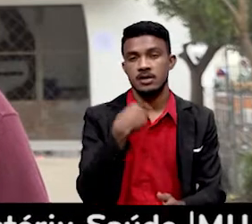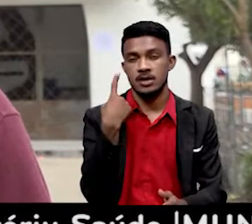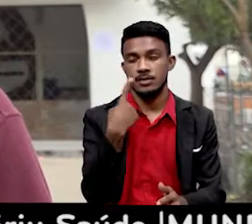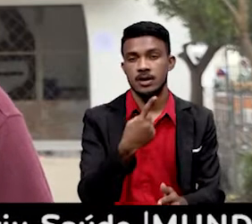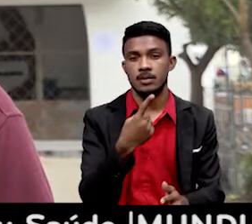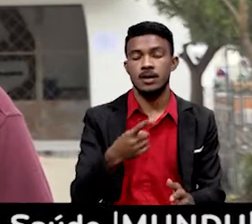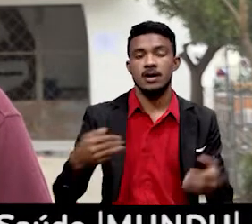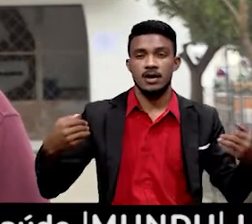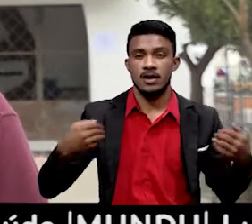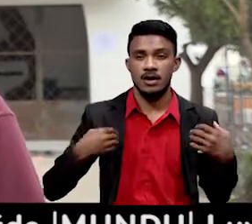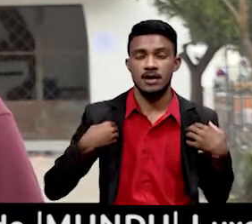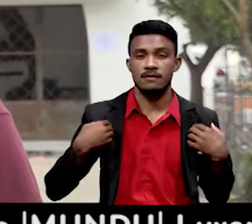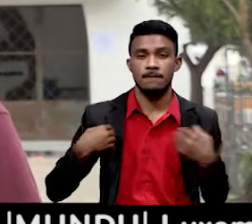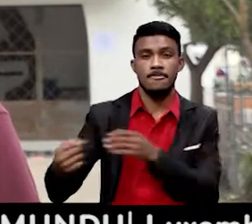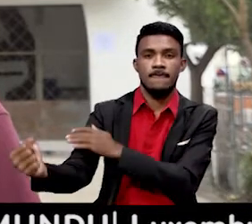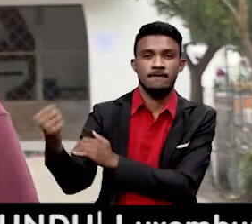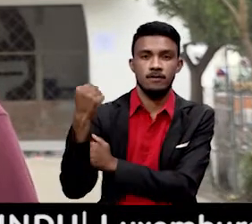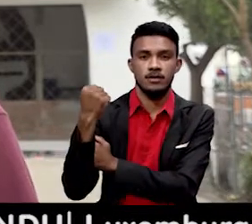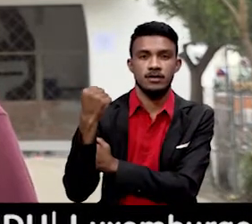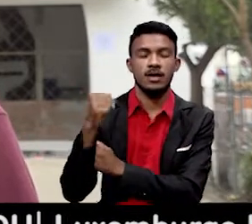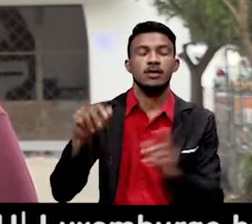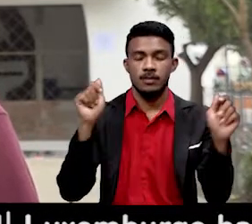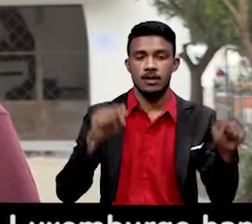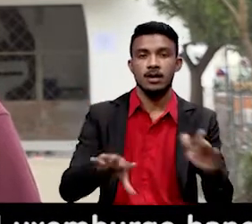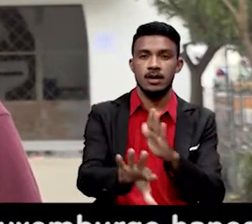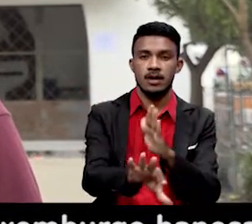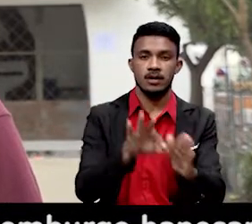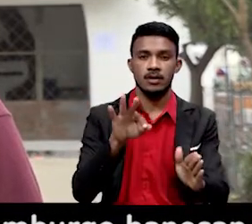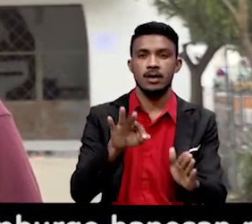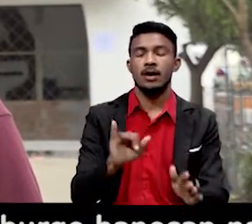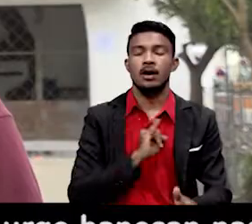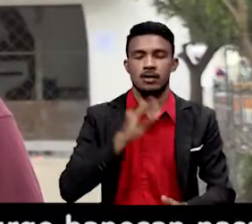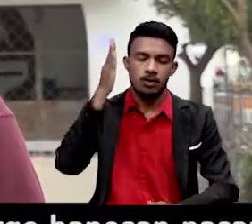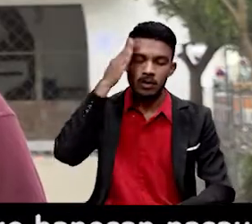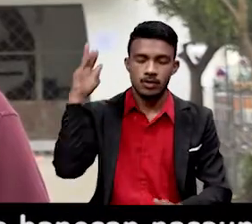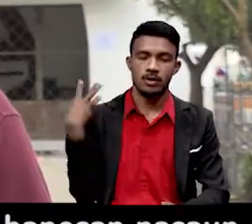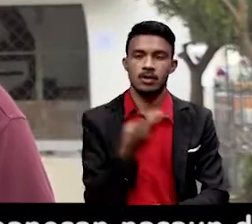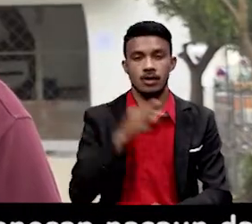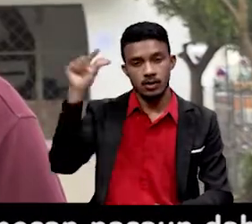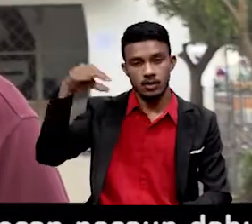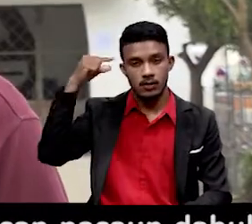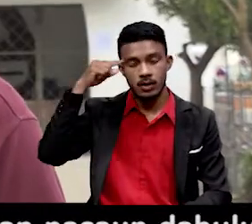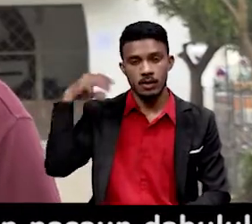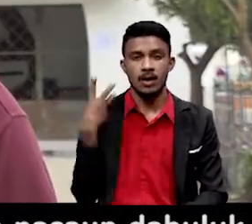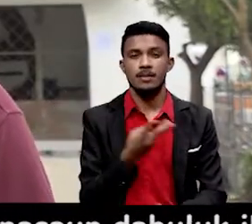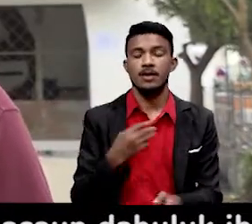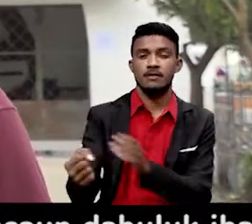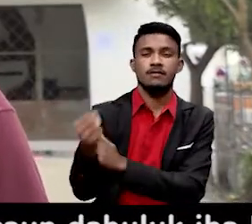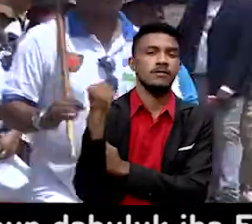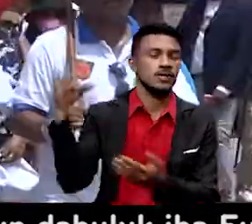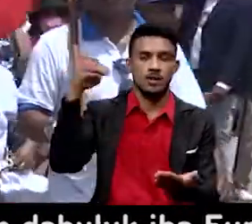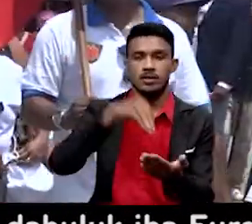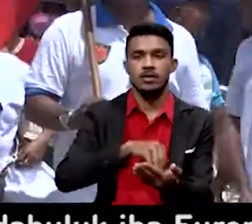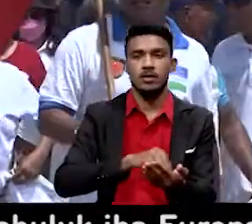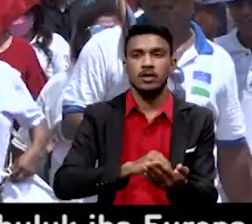que bit, a tu retam ainda nem a ONG, e tem o governo. A mim que bit lá to. Comitê de novembro, a